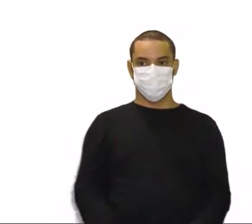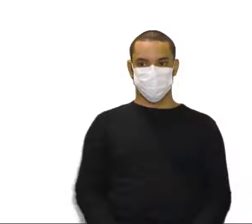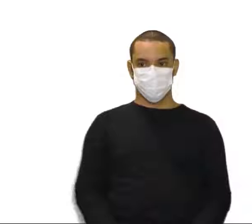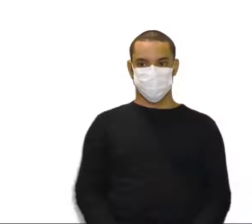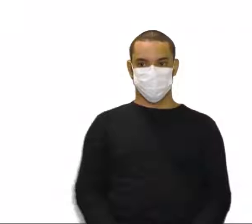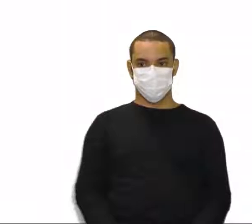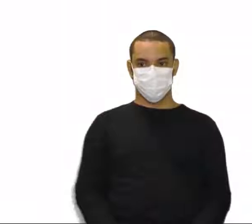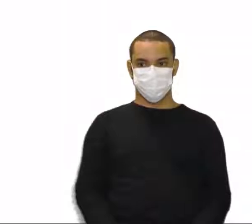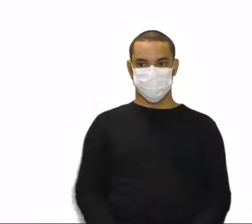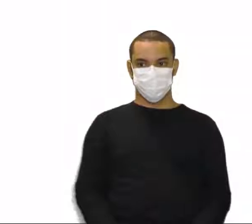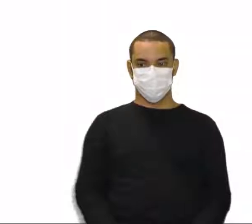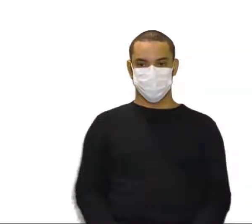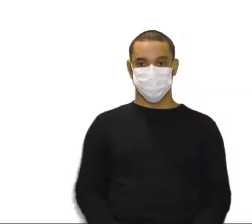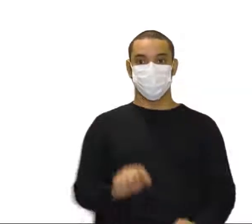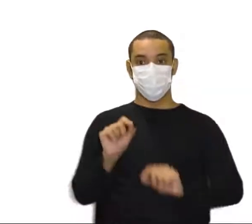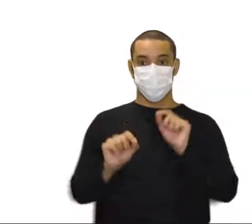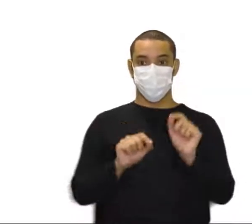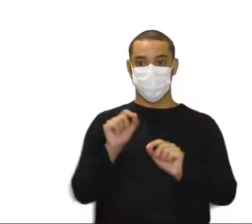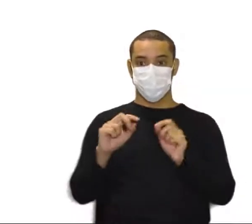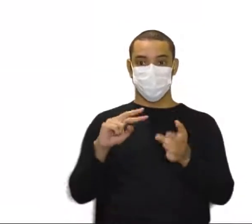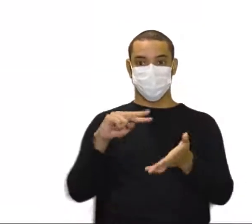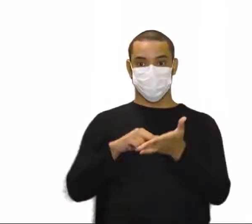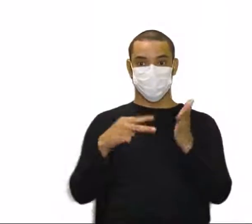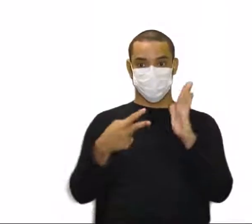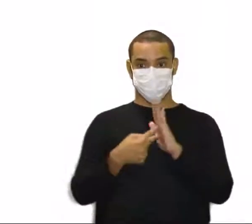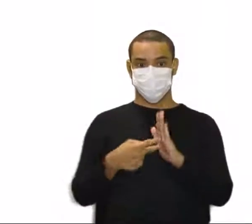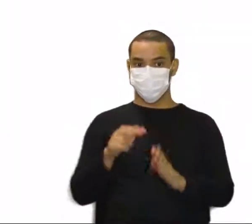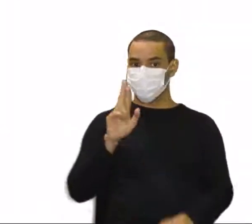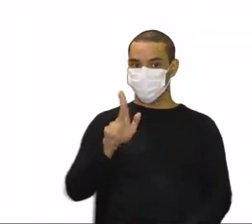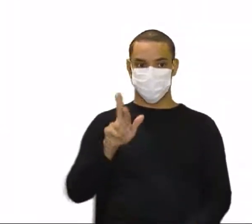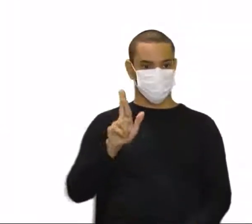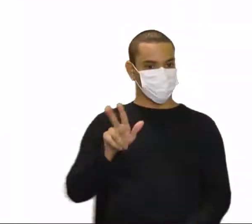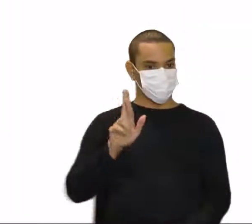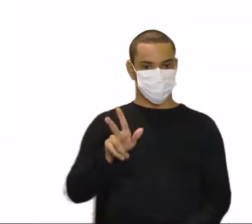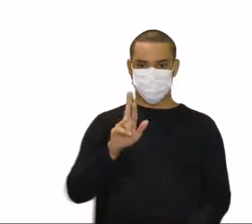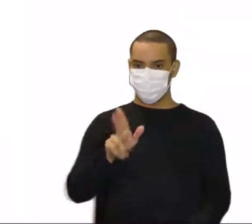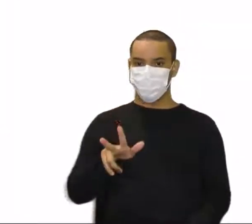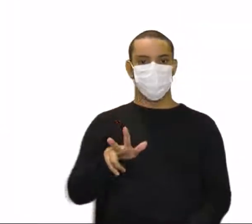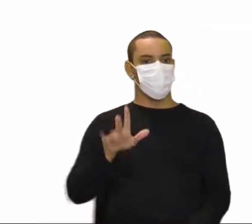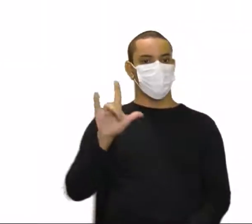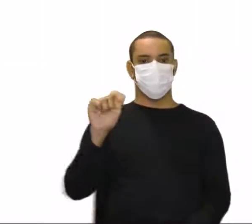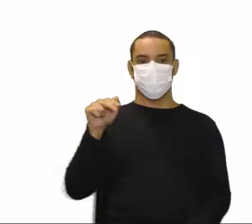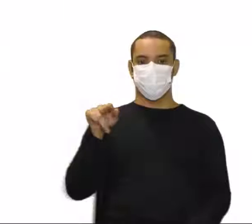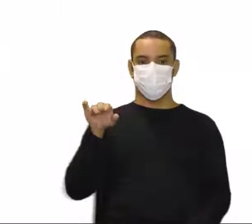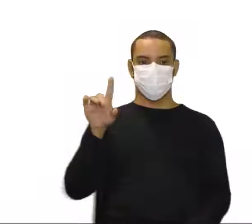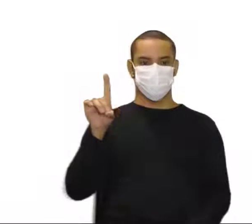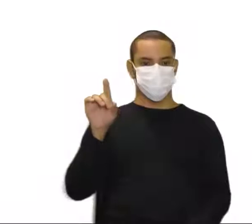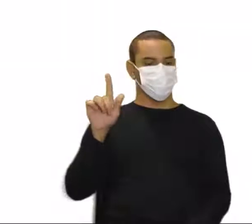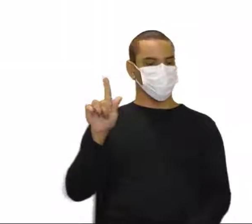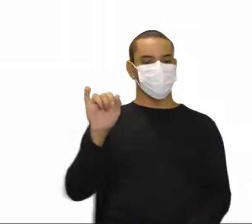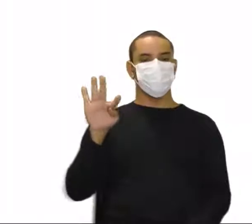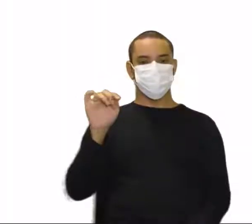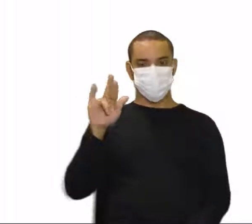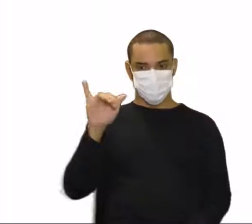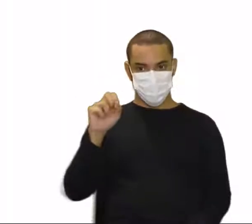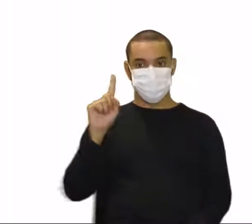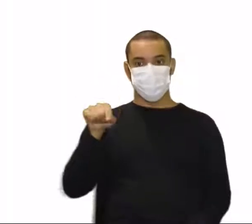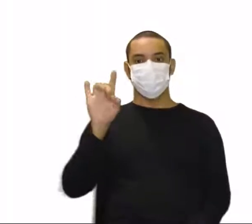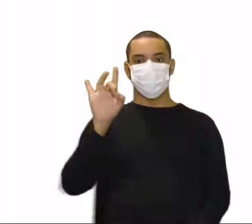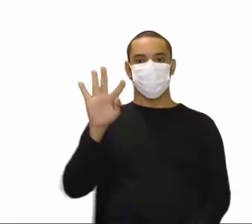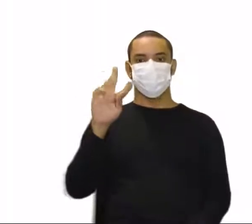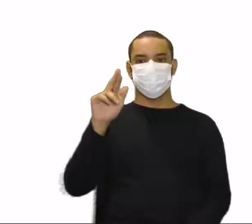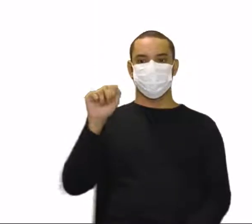o que está acontecendo aqui? Elas não são ondas longitudinais, ok? Entendido? São ondas